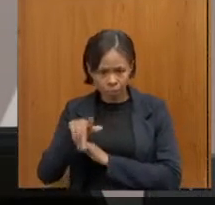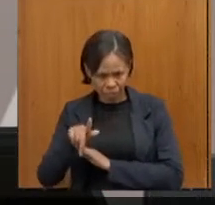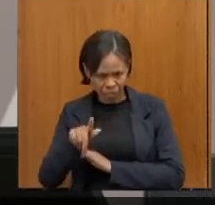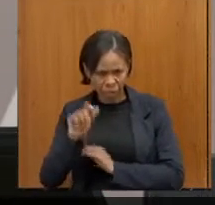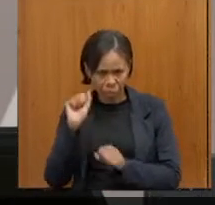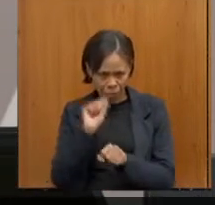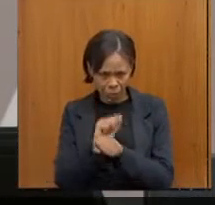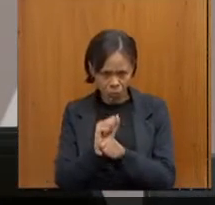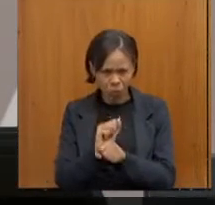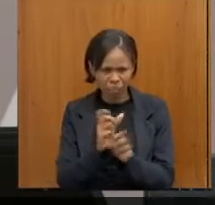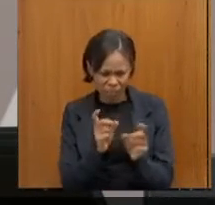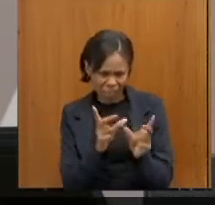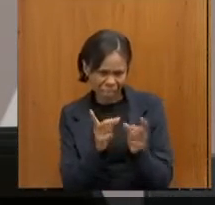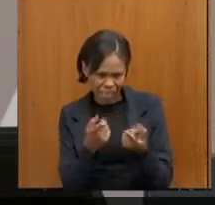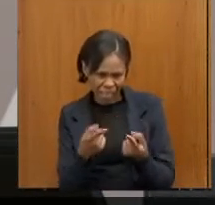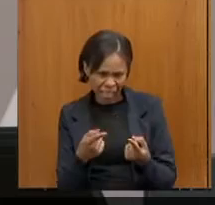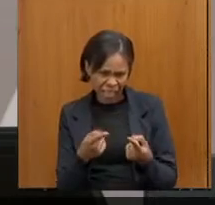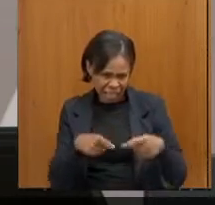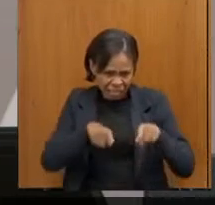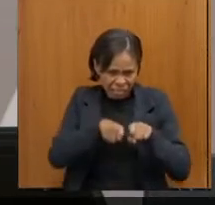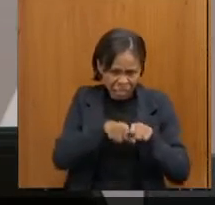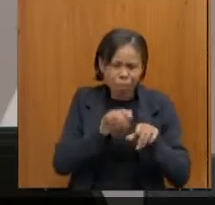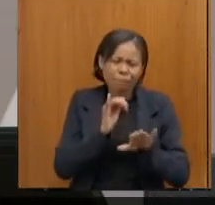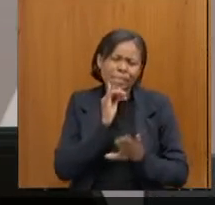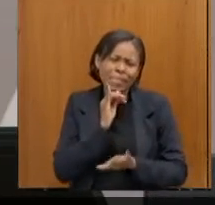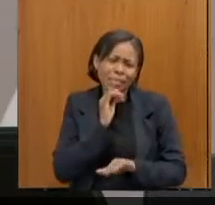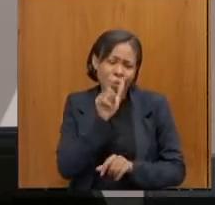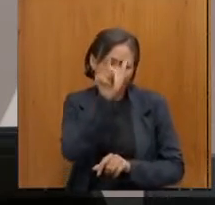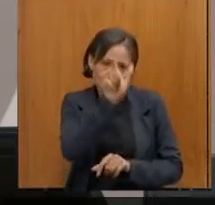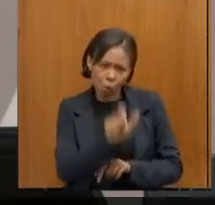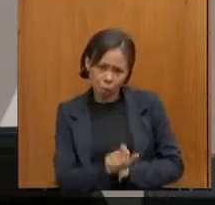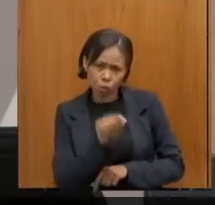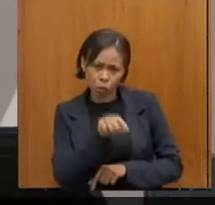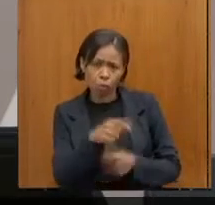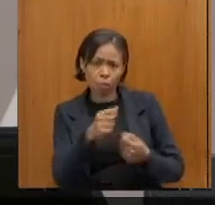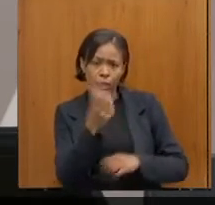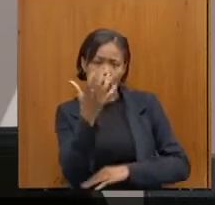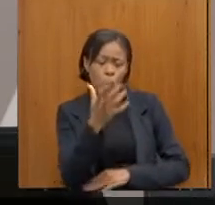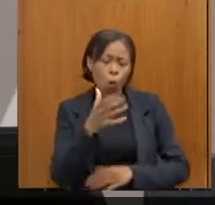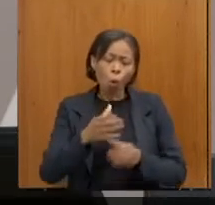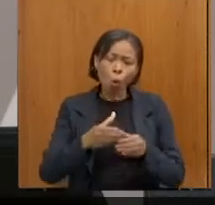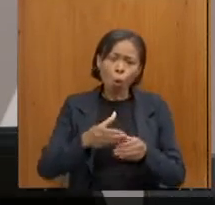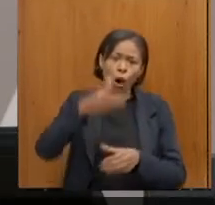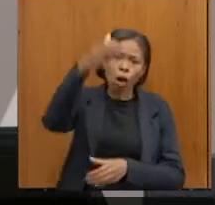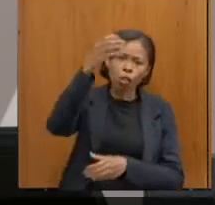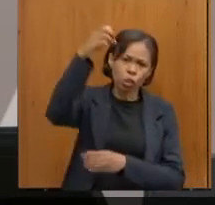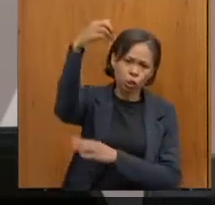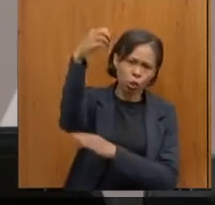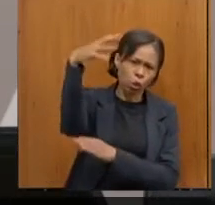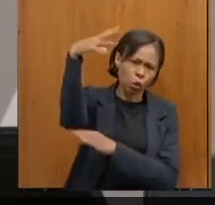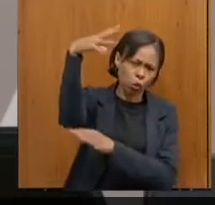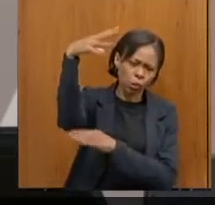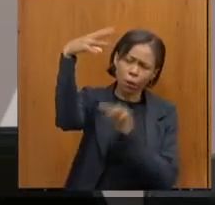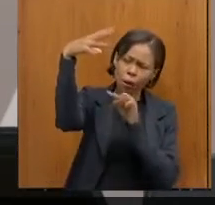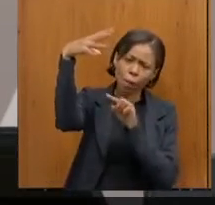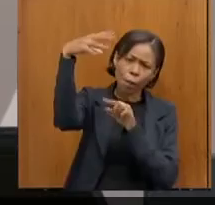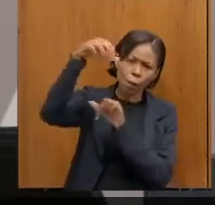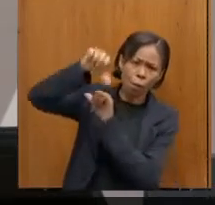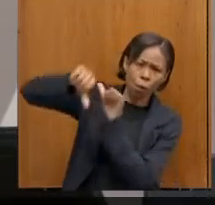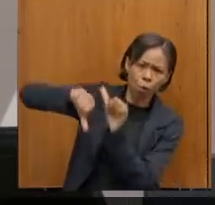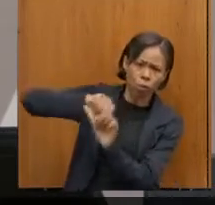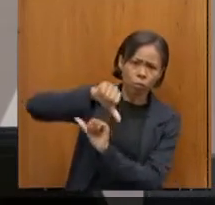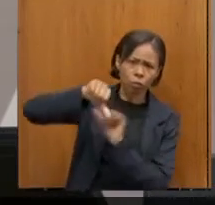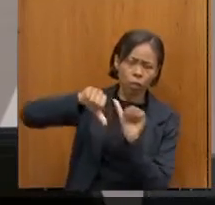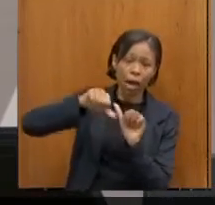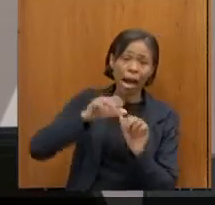tipo assim o cliente precisa de trocar um poste aí ele a Cemig da o preço